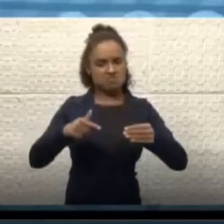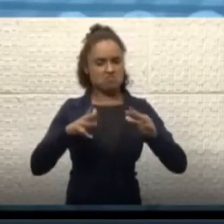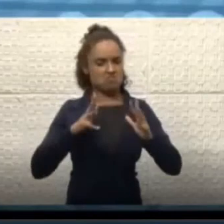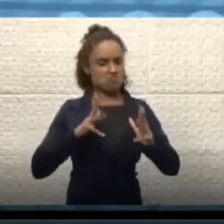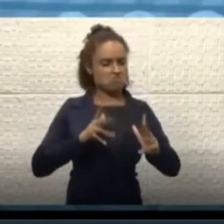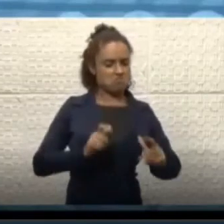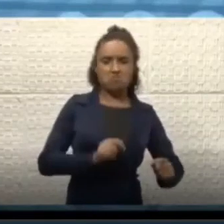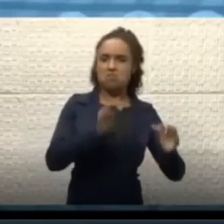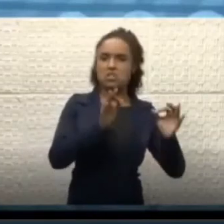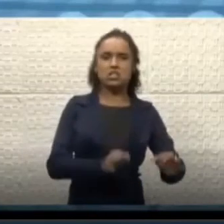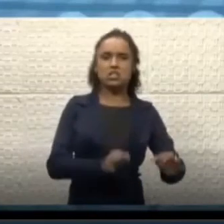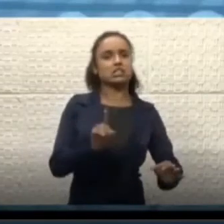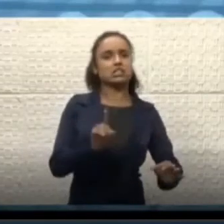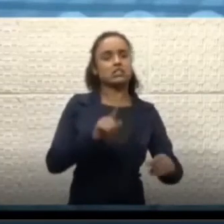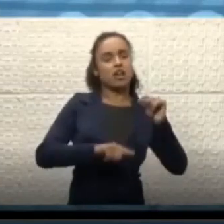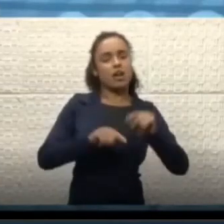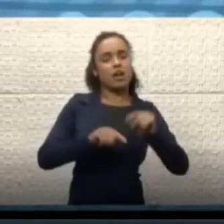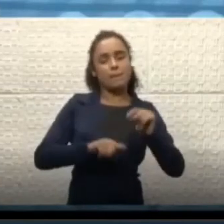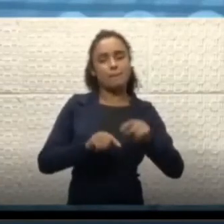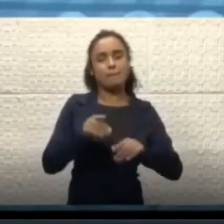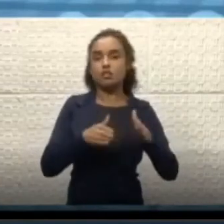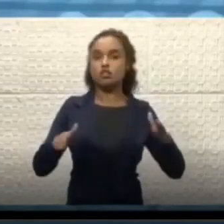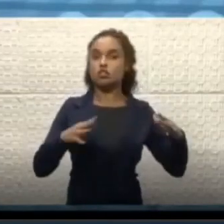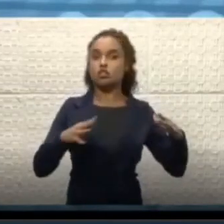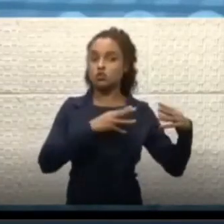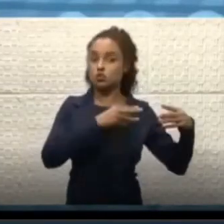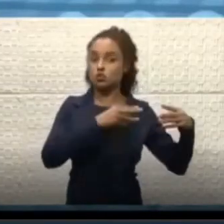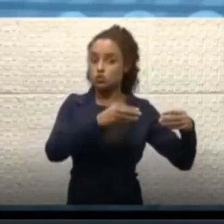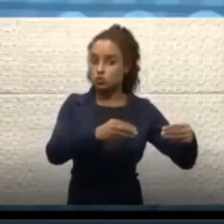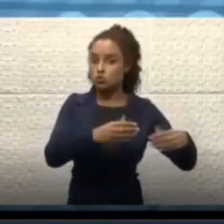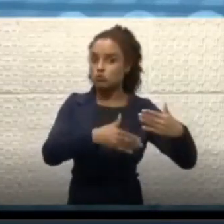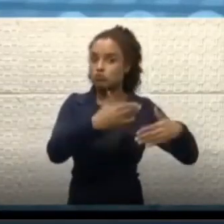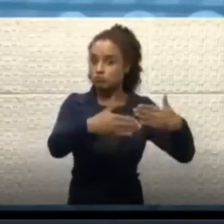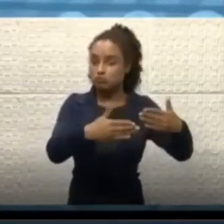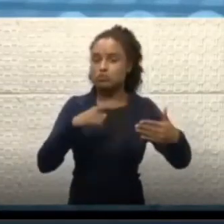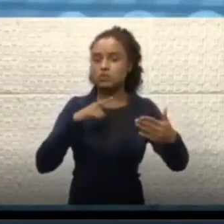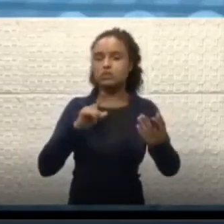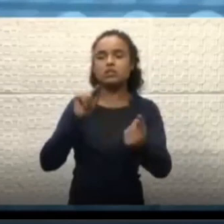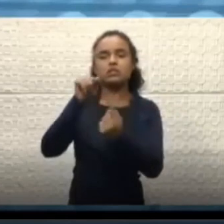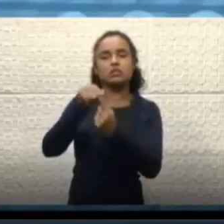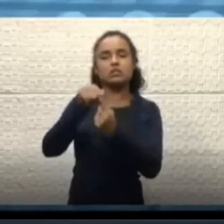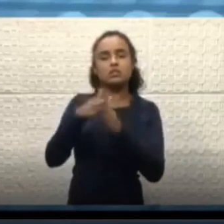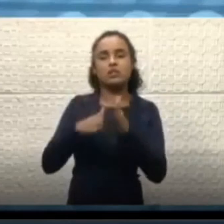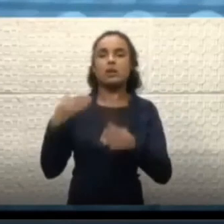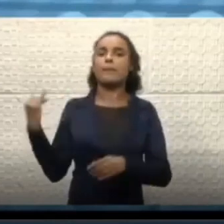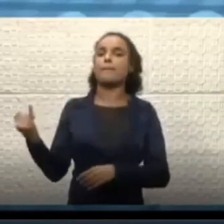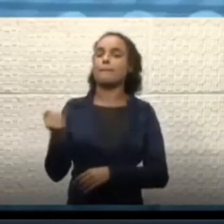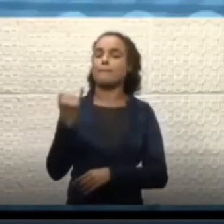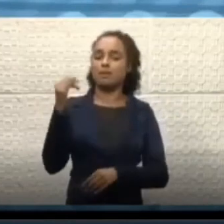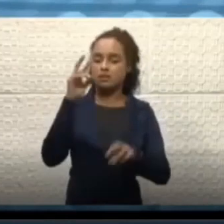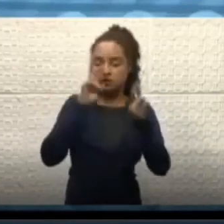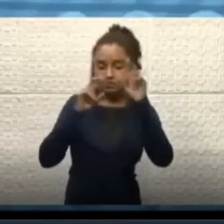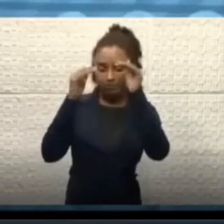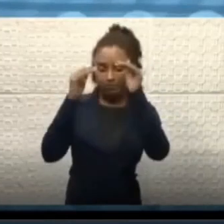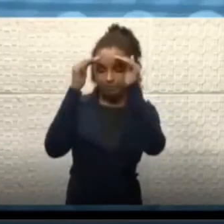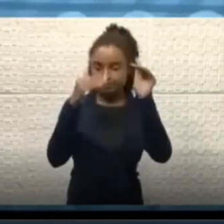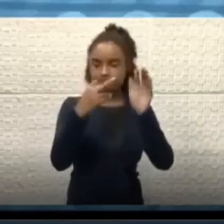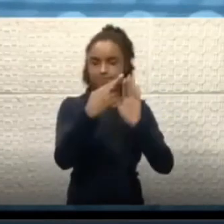higiene correta para fazer aquele material. Então, tudo isso vai levar a uma determinação da importância de